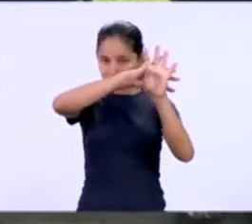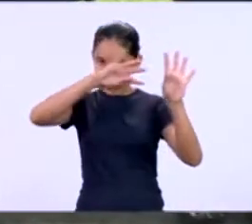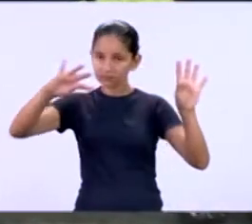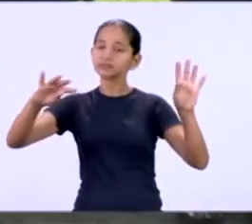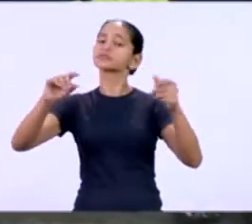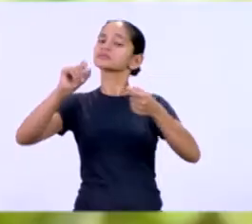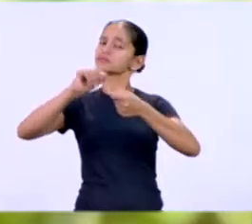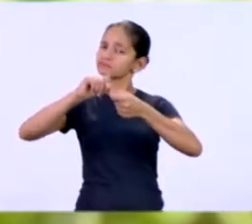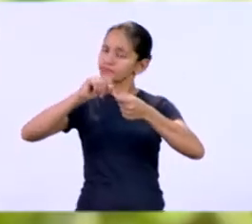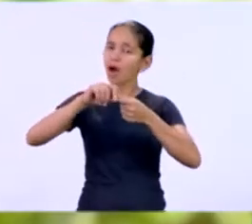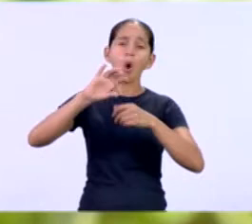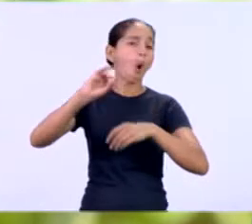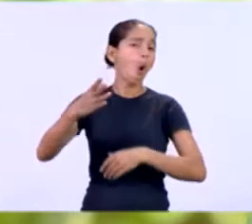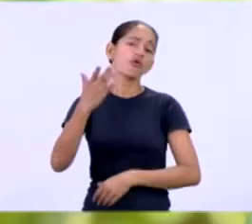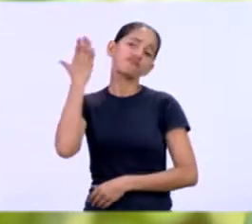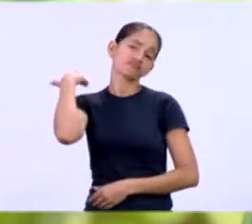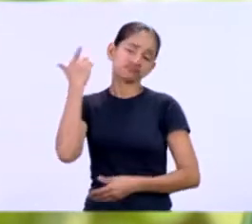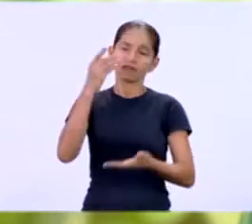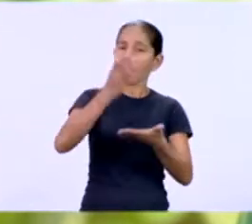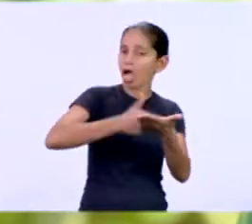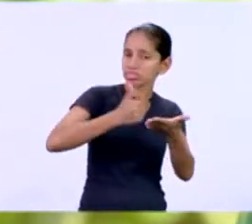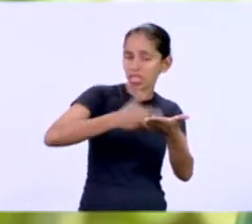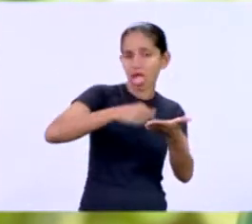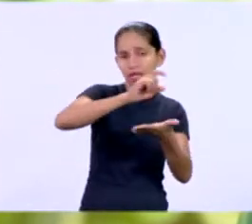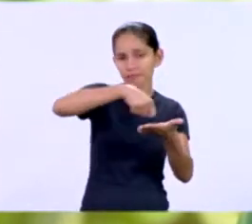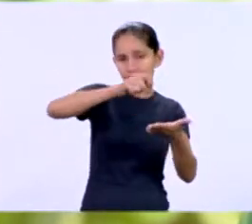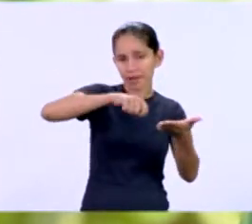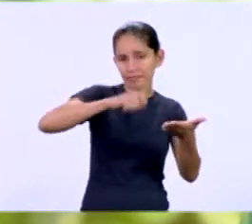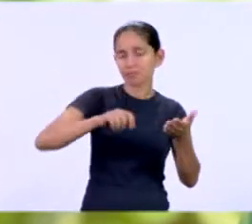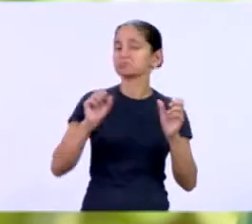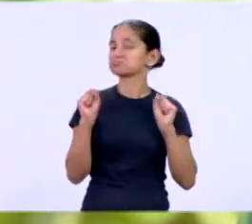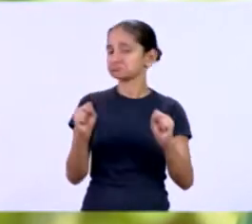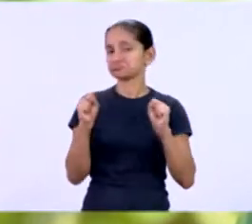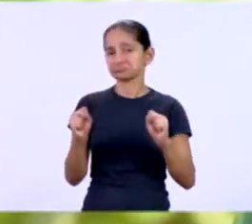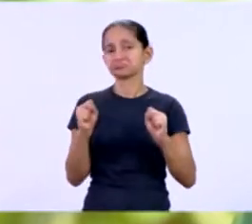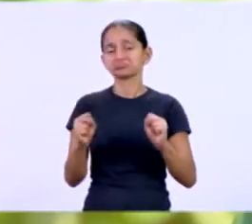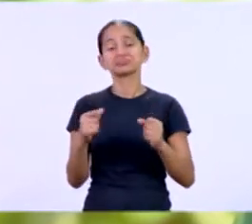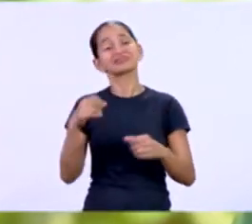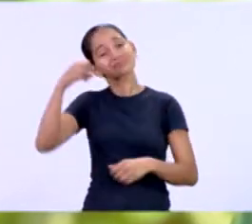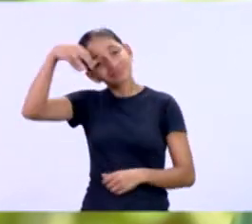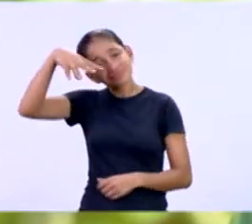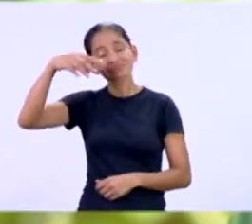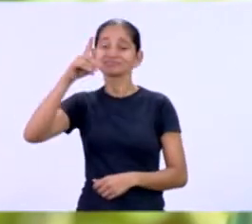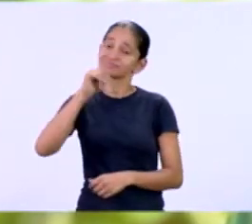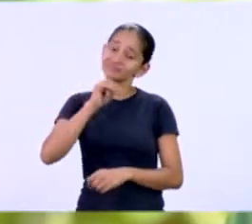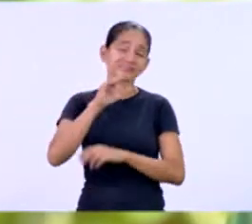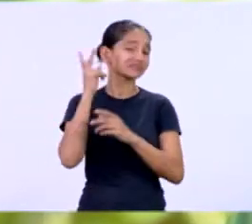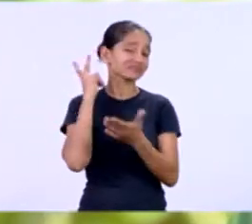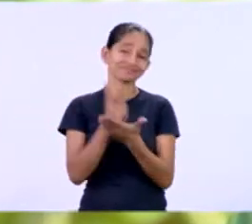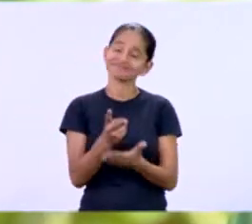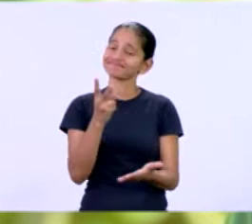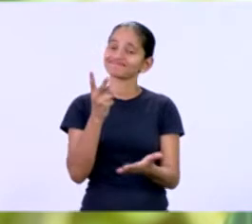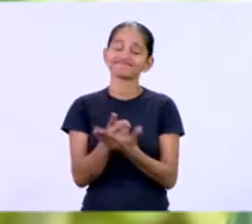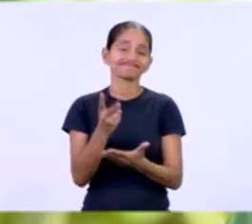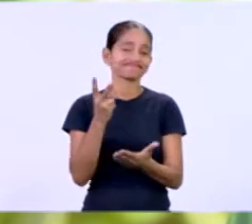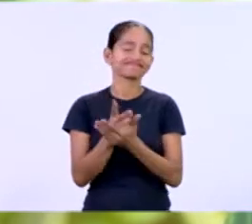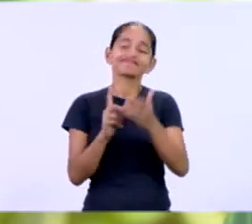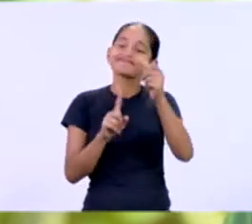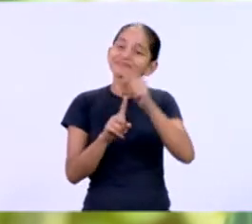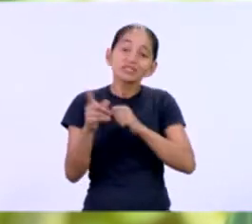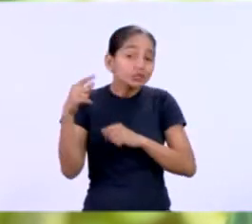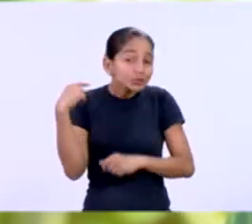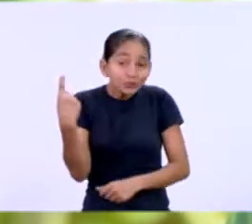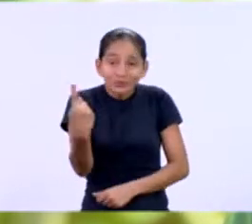no caderno e separar suas despesas e suas receitas, contas fixas de água, energia, luz, que você tem todo mês, cada um,